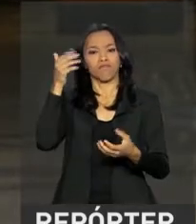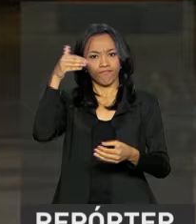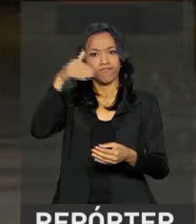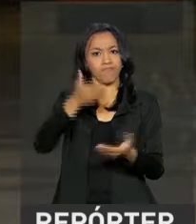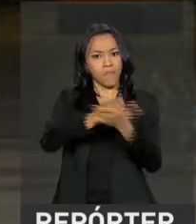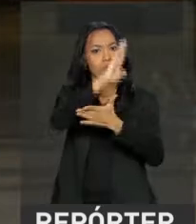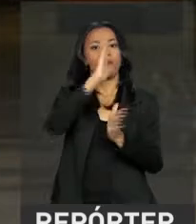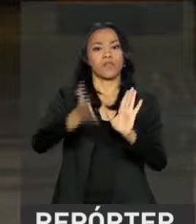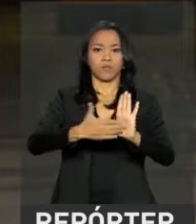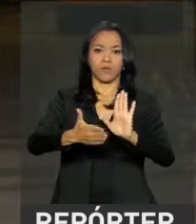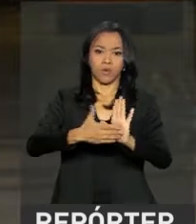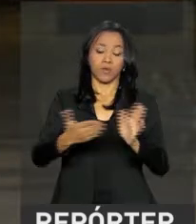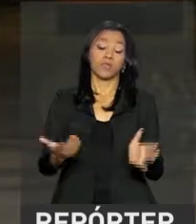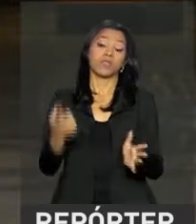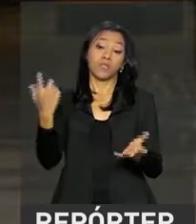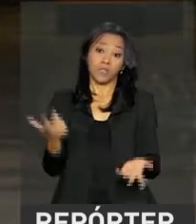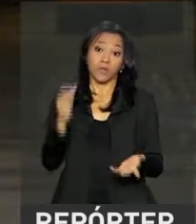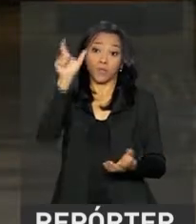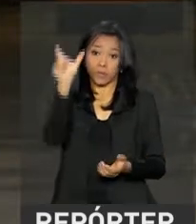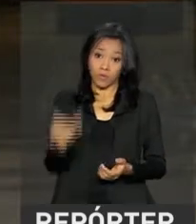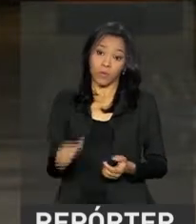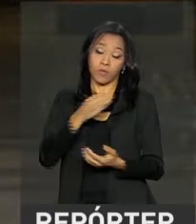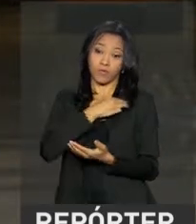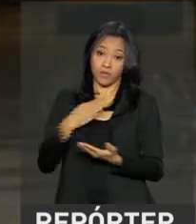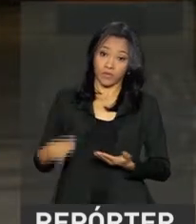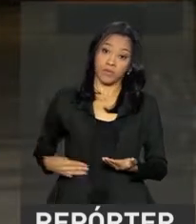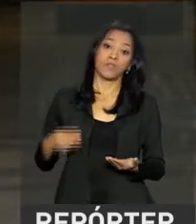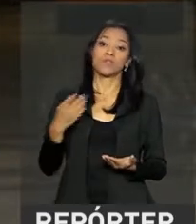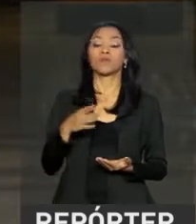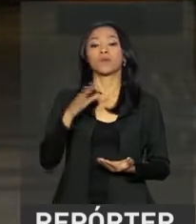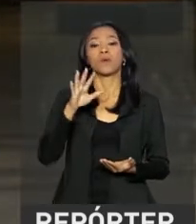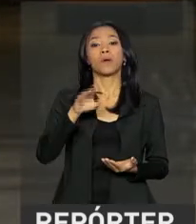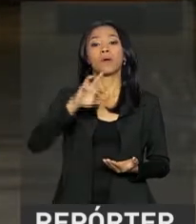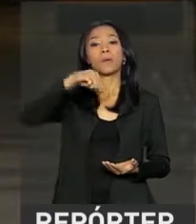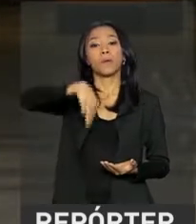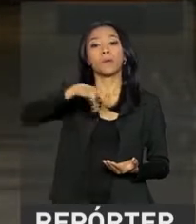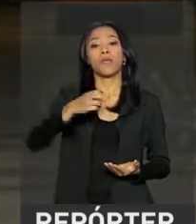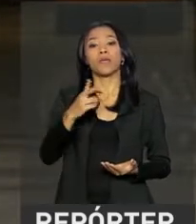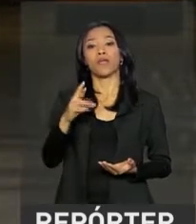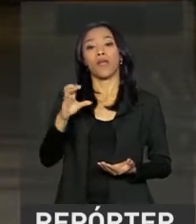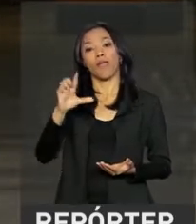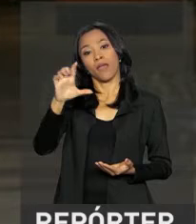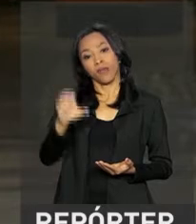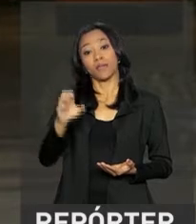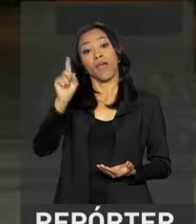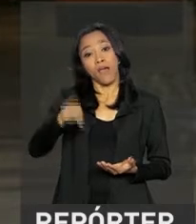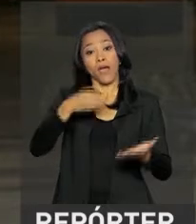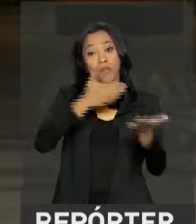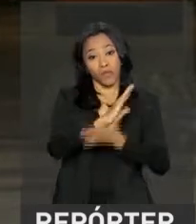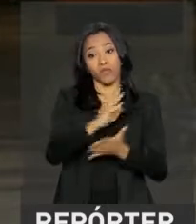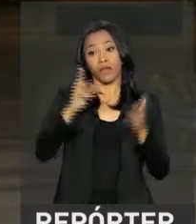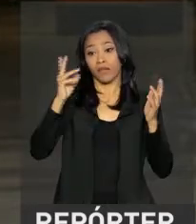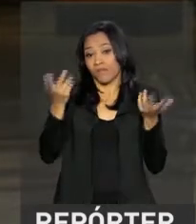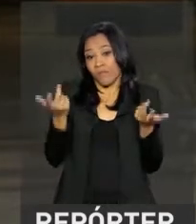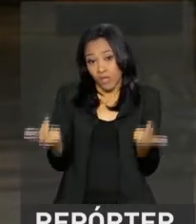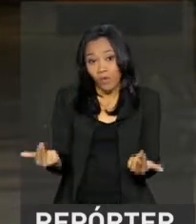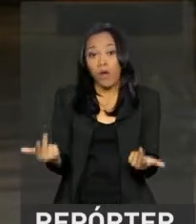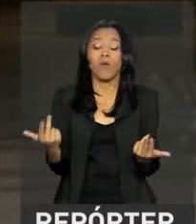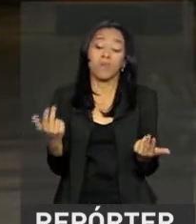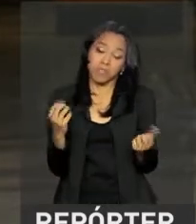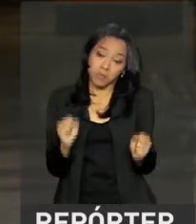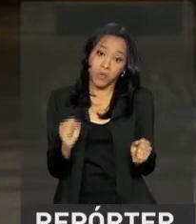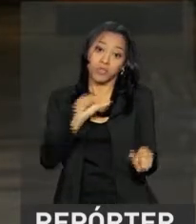ministro henrique meirelles o ideal para o governo é aprovar a reforma do jeito que está mas ele reconheceu que pode haver